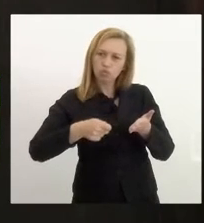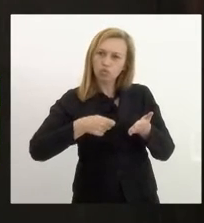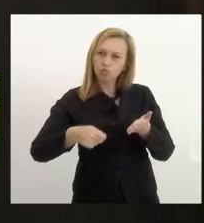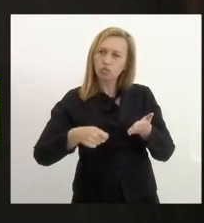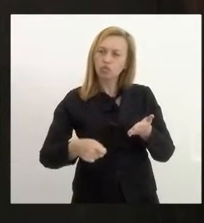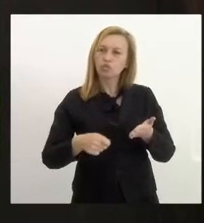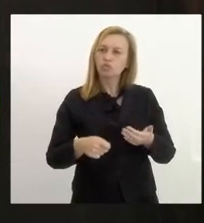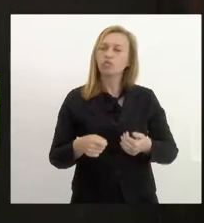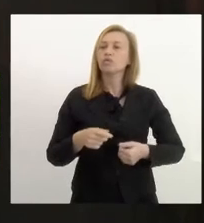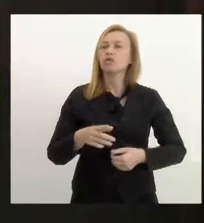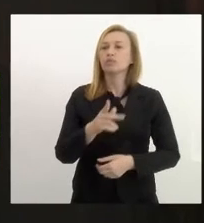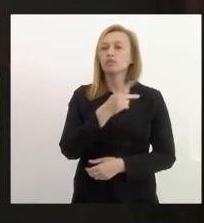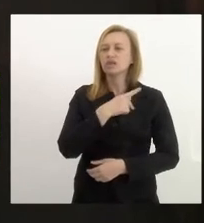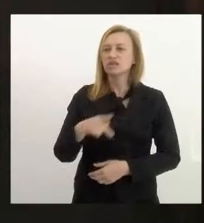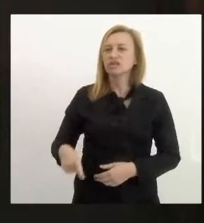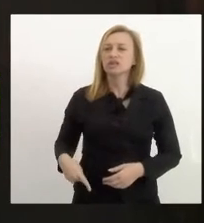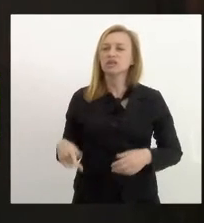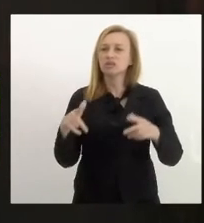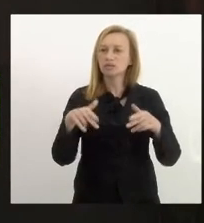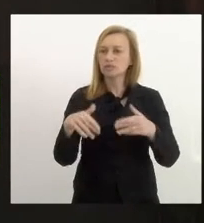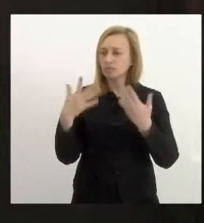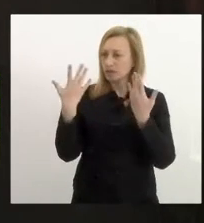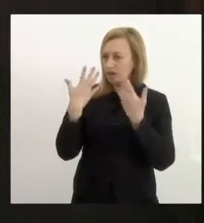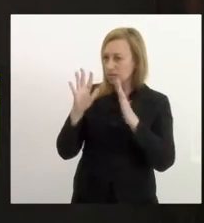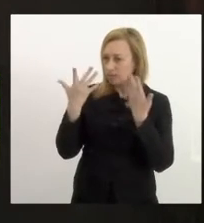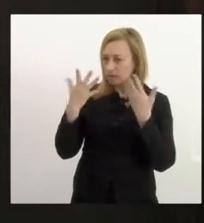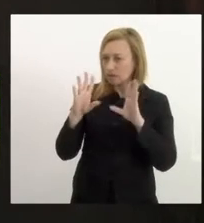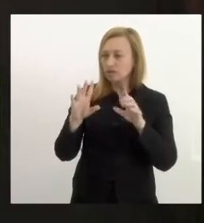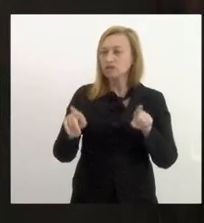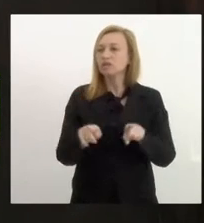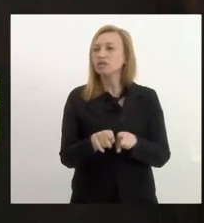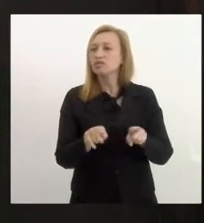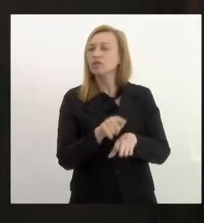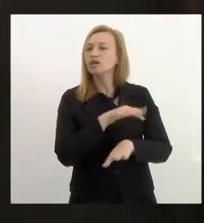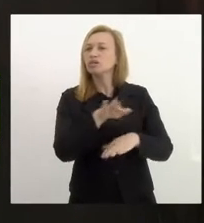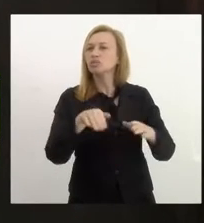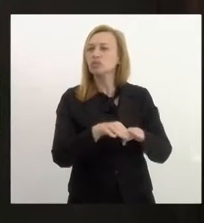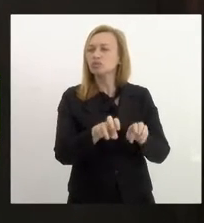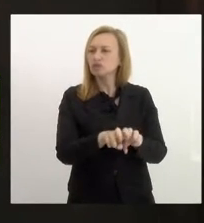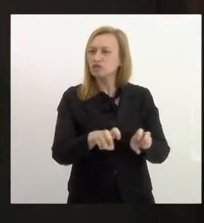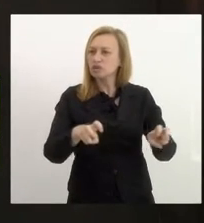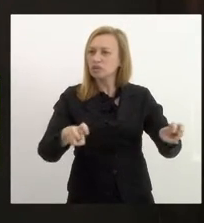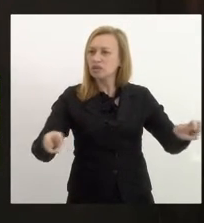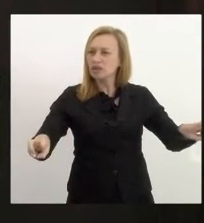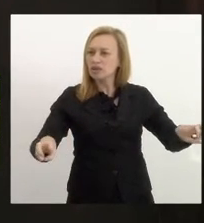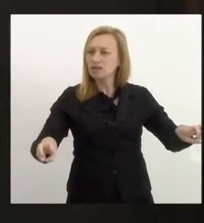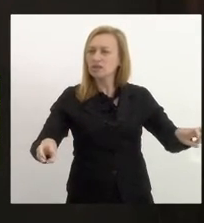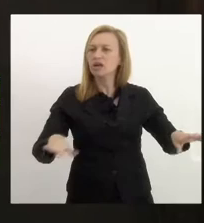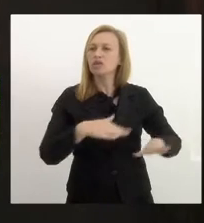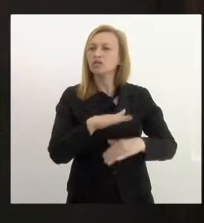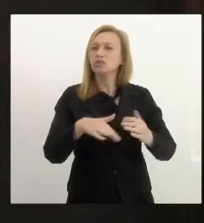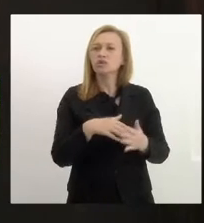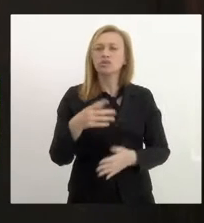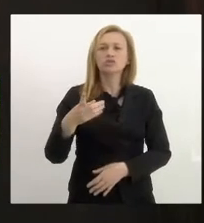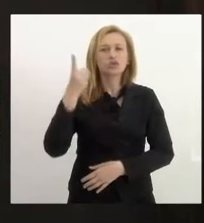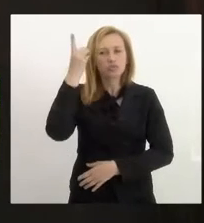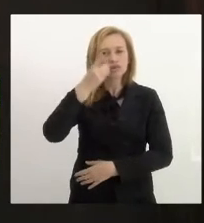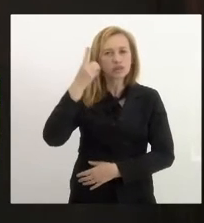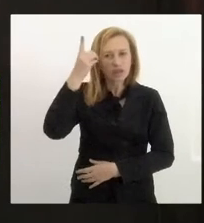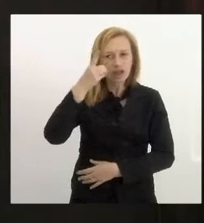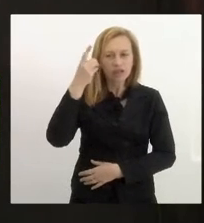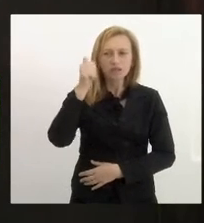Presidente é o mesmo tempo que eu li cumprimento comprimento os demais membros da mesa todos os as deputadas e deputados